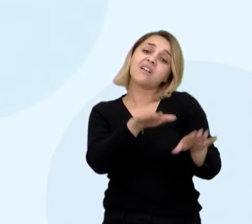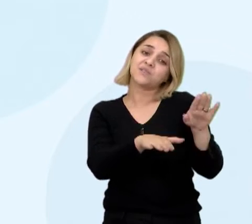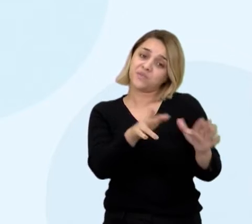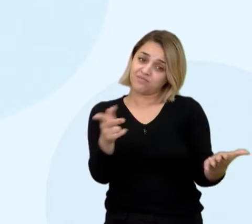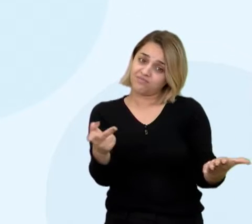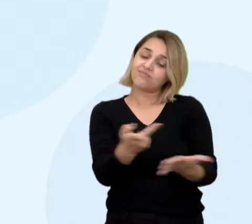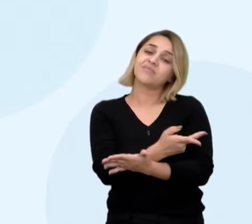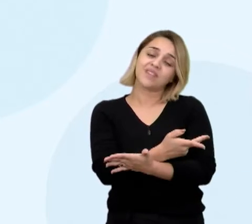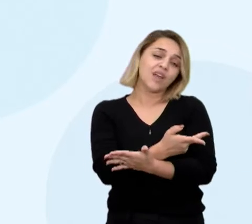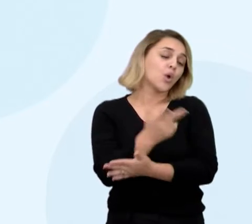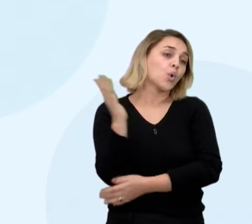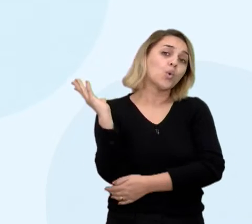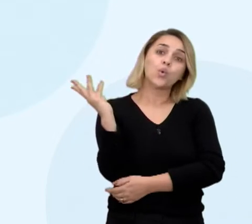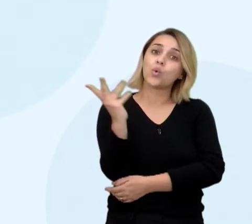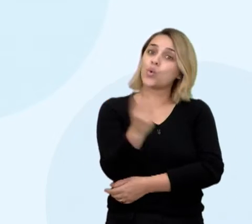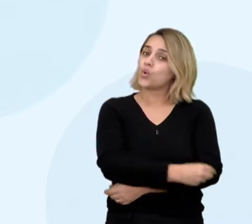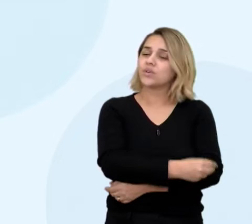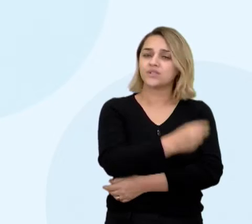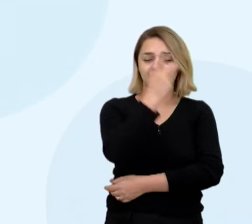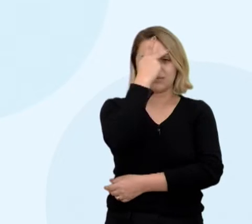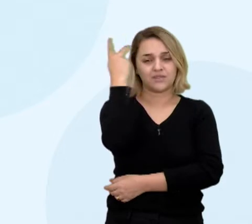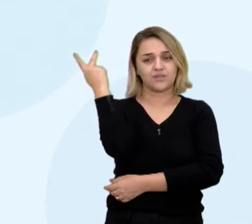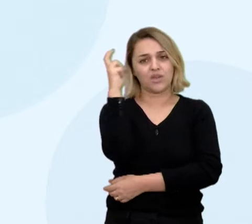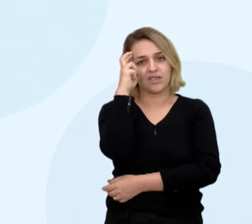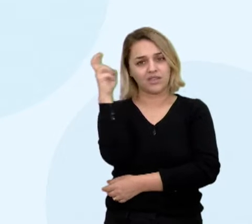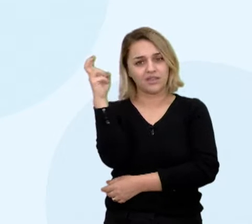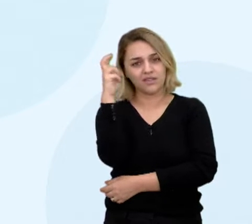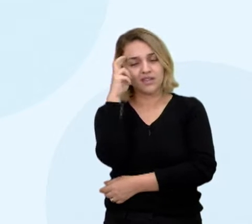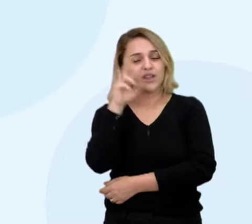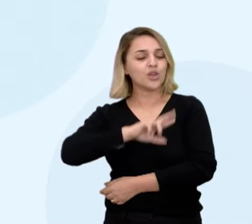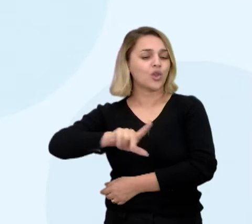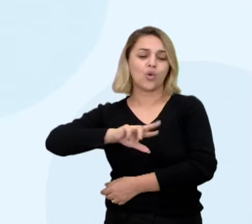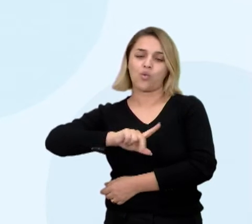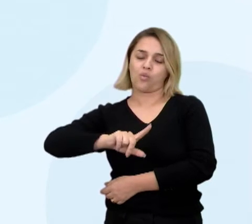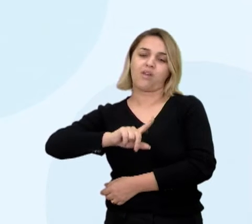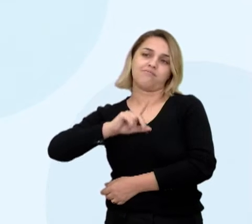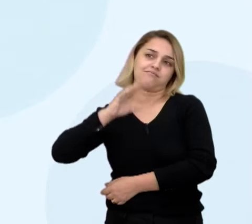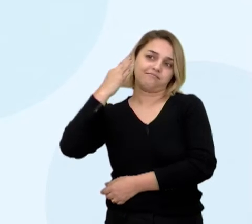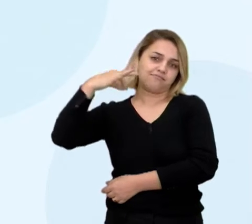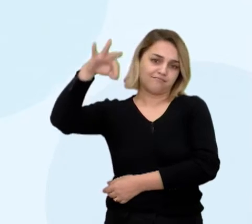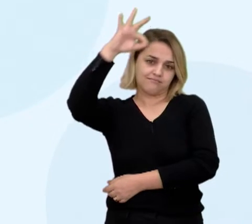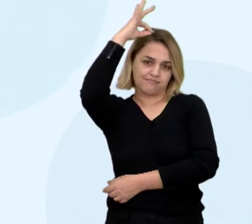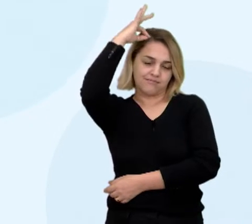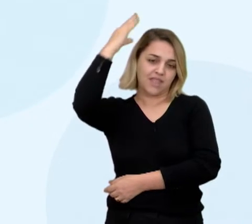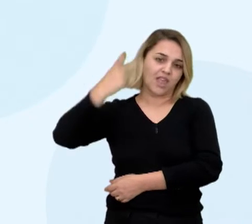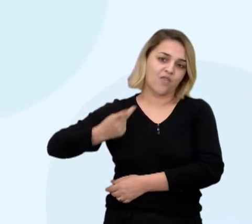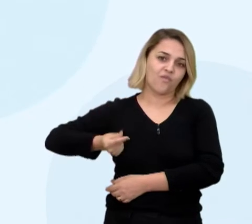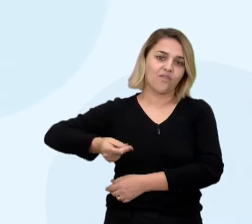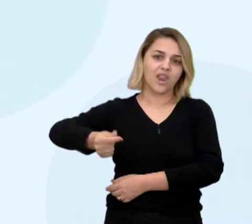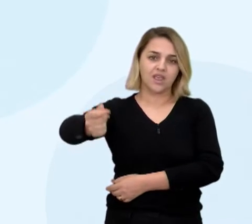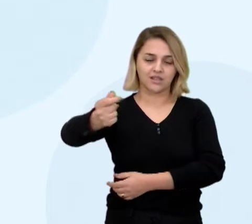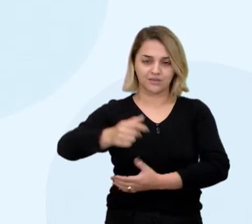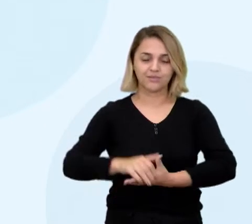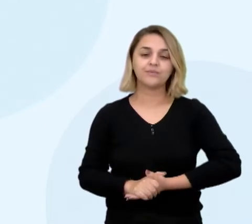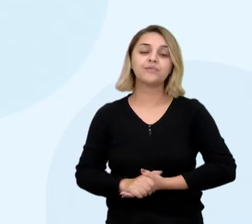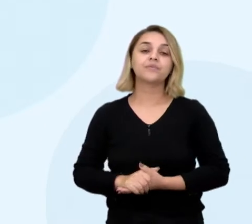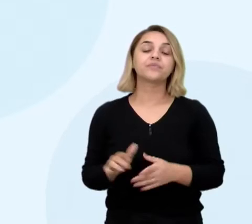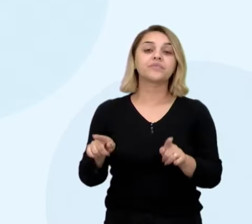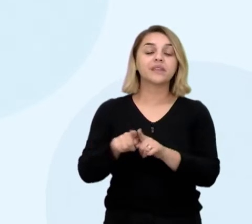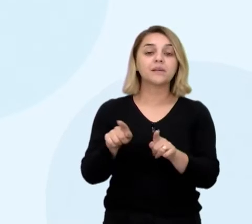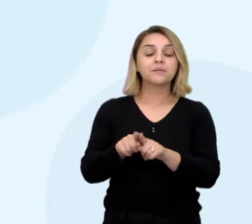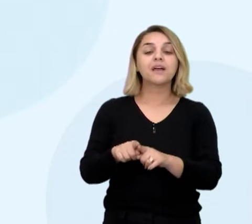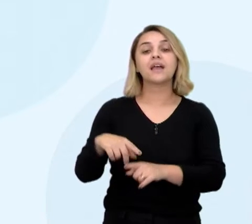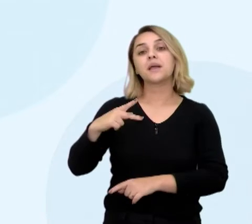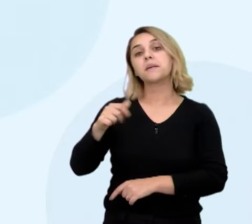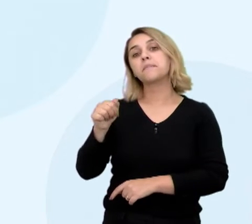as inteligências finitas, ou seja, que não são divinas, né, infinitas. Quanto aos parcos, ou seja,